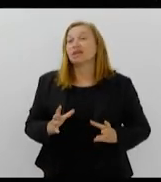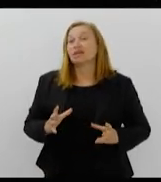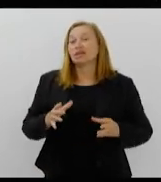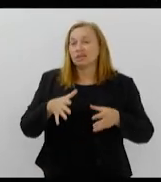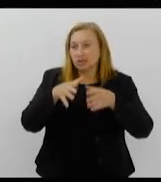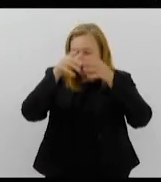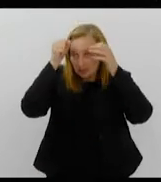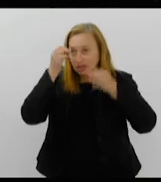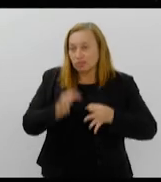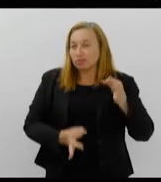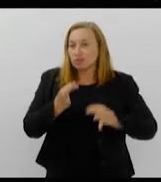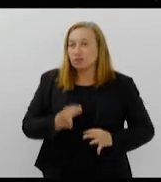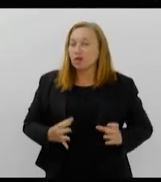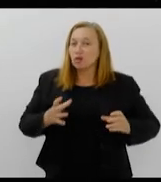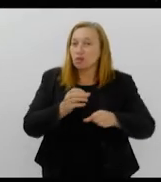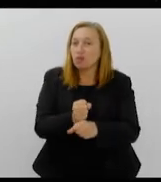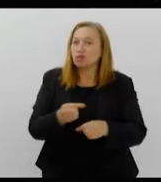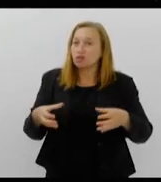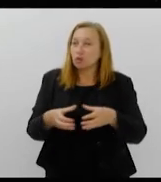um corpo instrutivo,